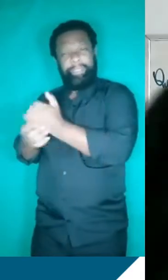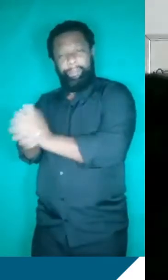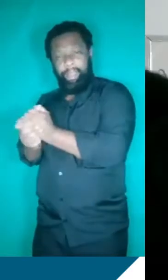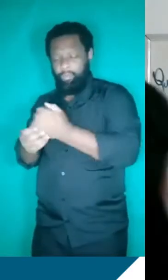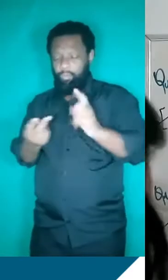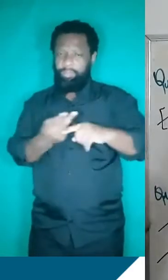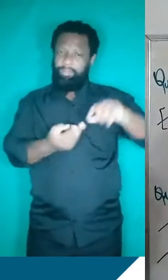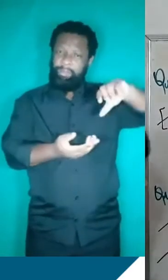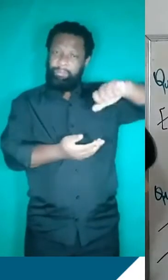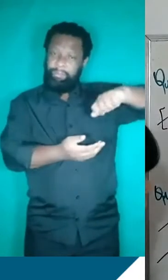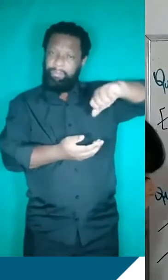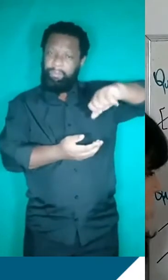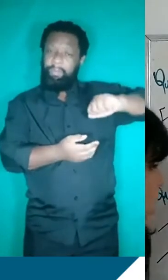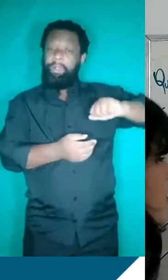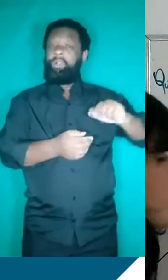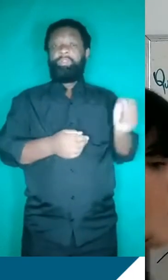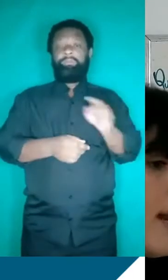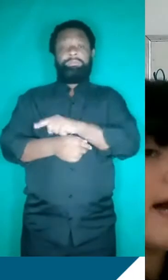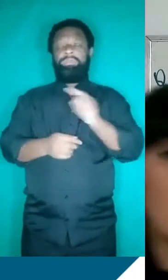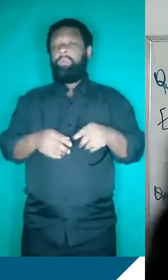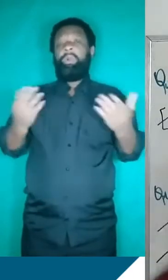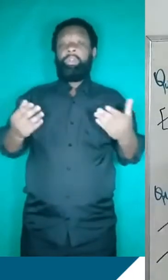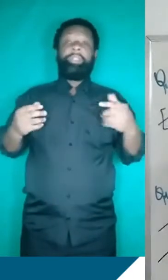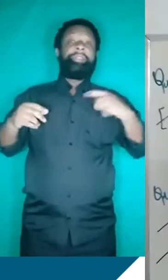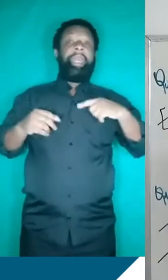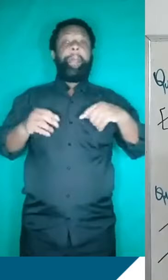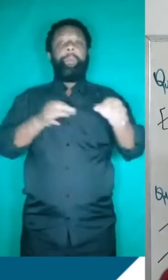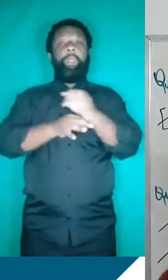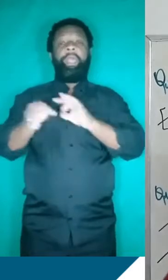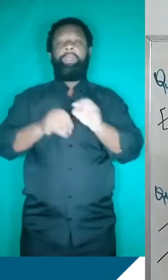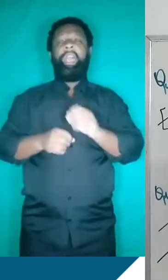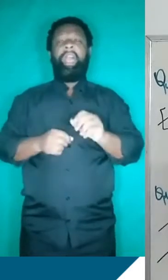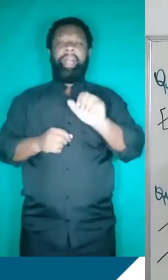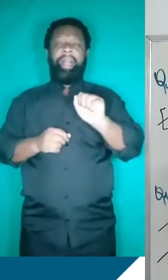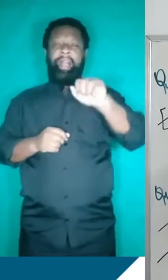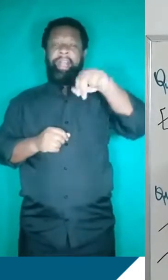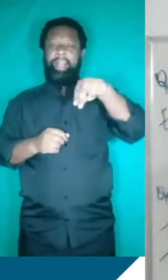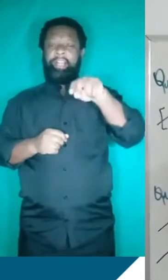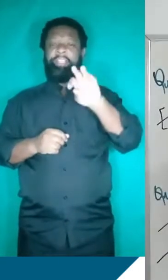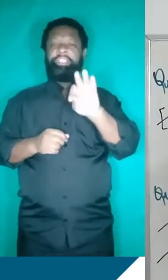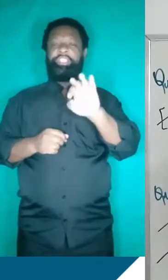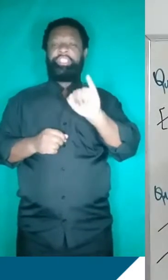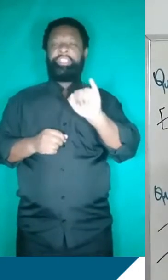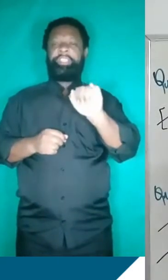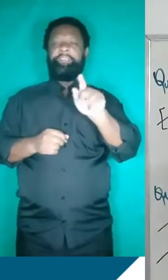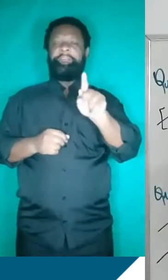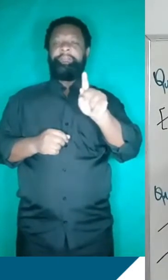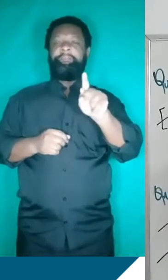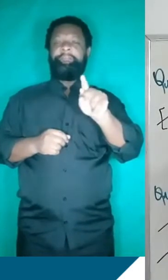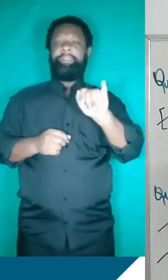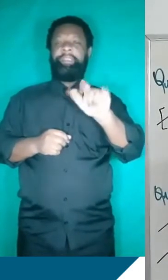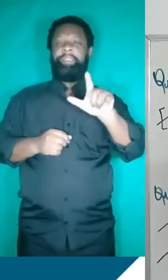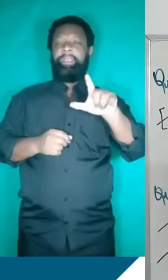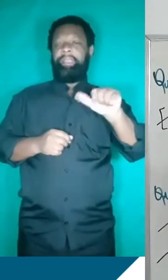e o detergente. O sabão e o detergente, eles são moléculas conhecidas como anfipáticas ou anfifílicas. São moléculas que têm